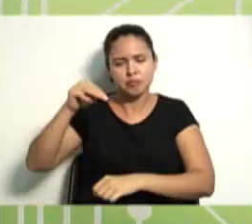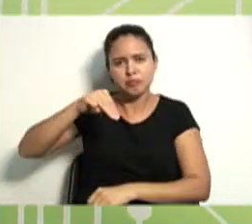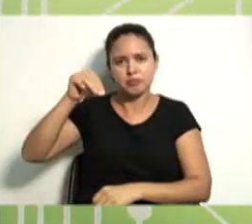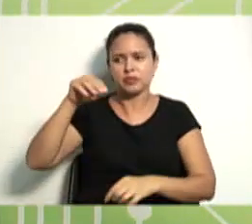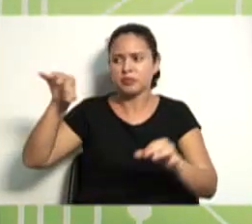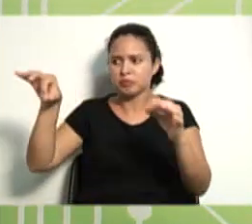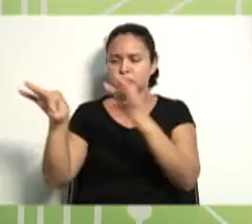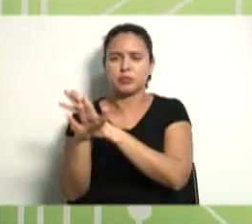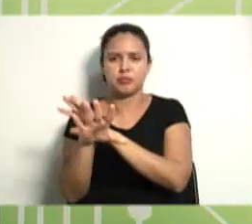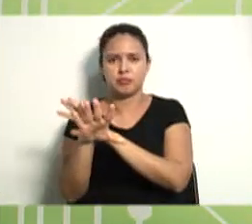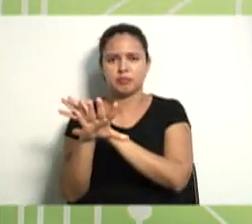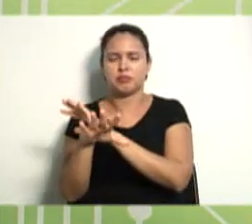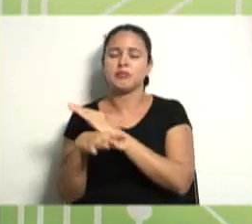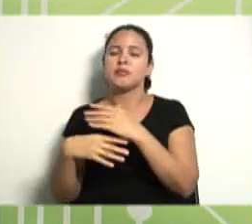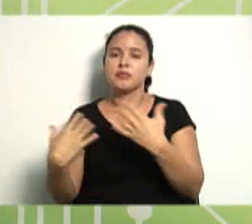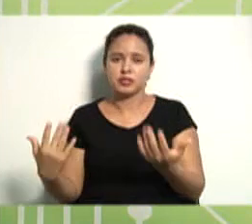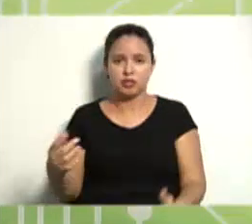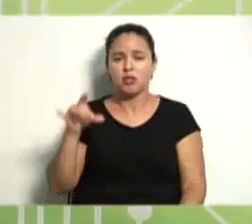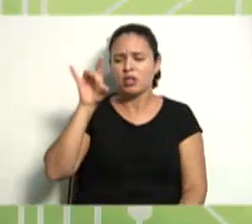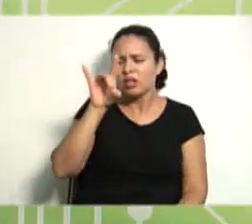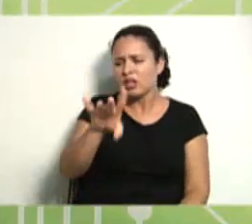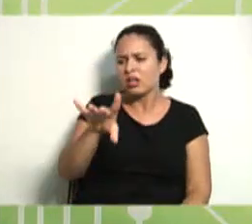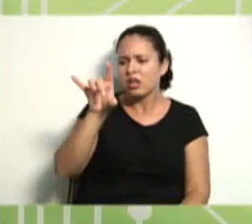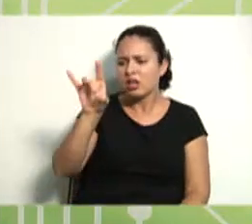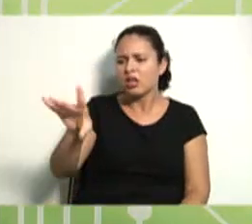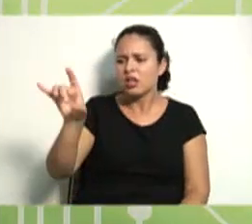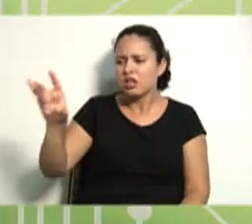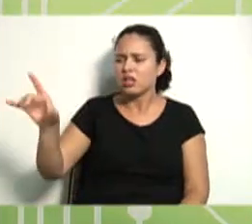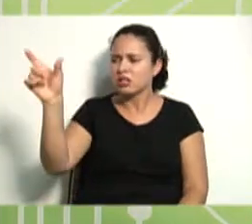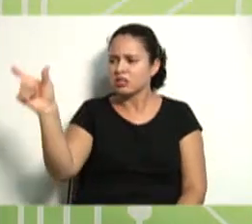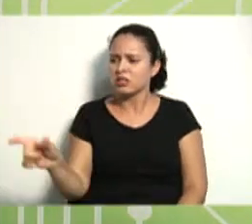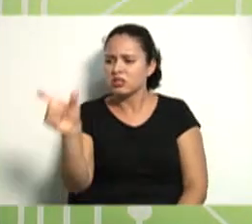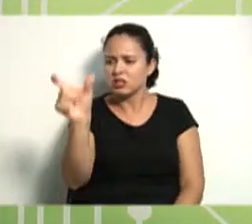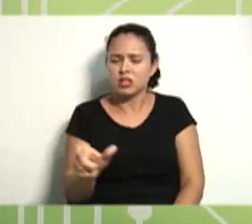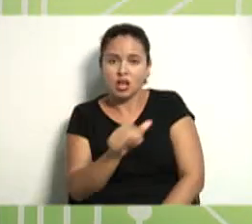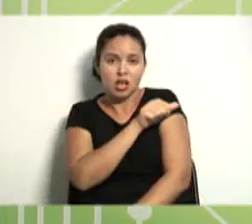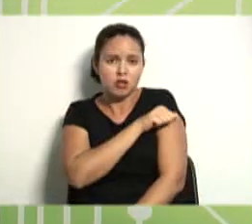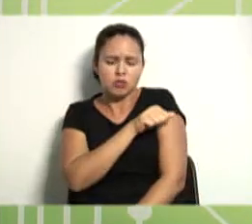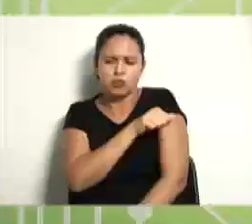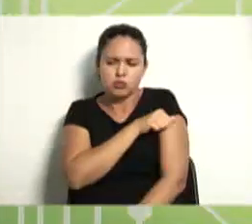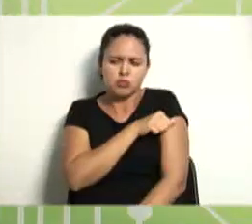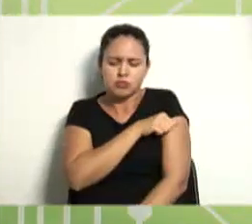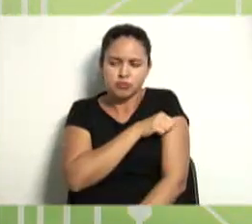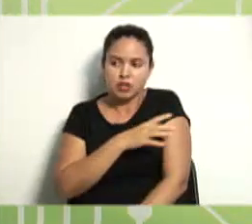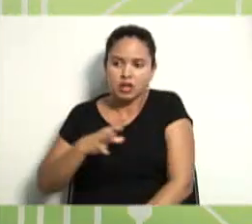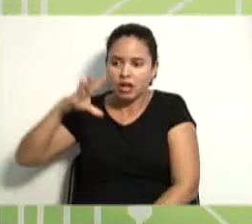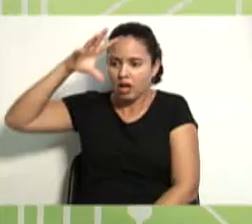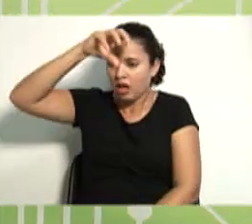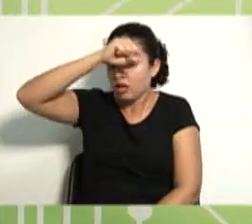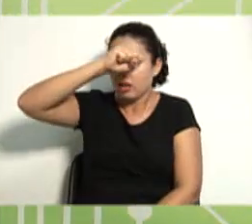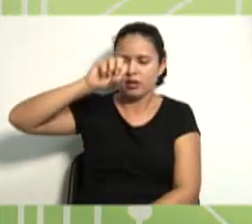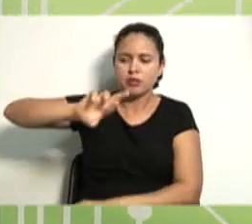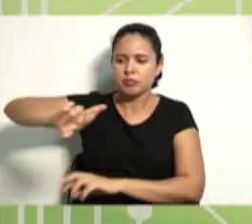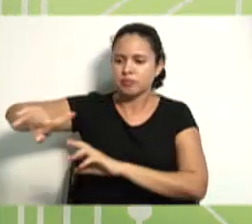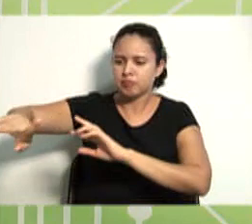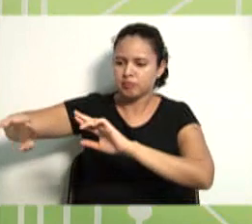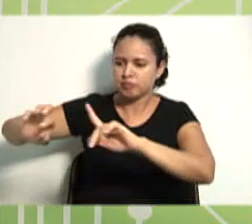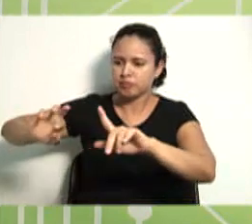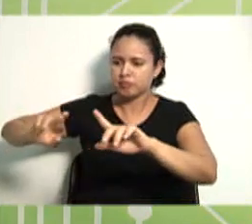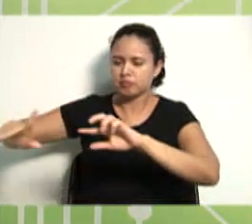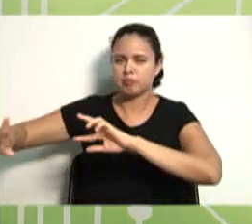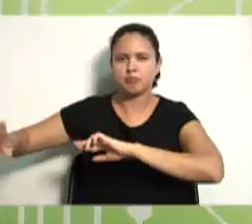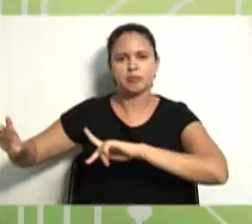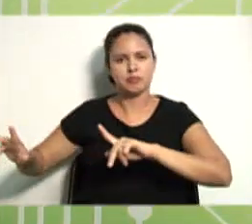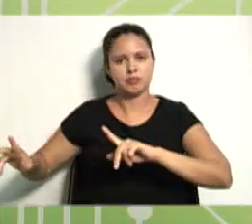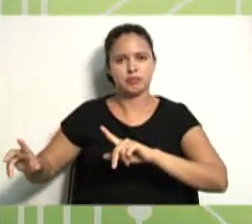Cada aluno vai perceber essa aula de uma forma diferenciada. Cada pessoa vai ter